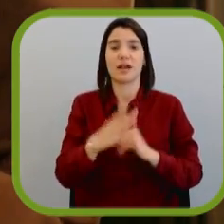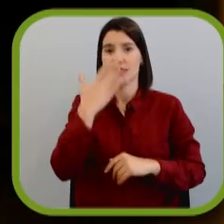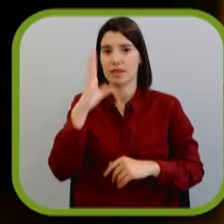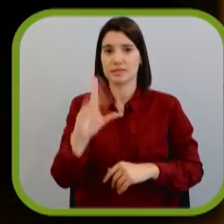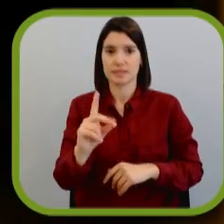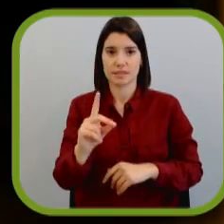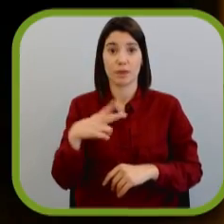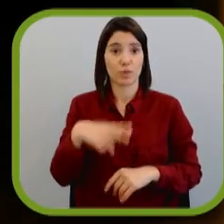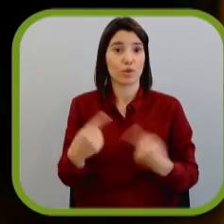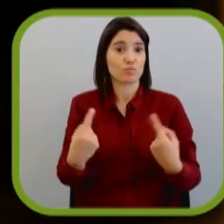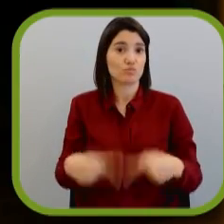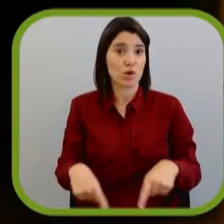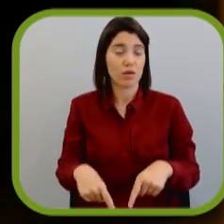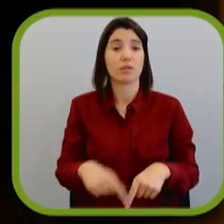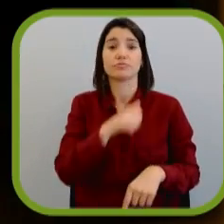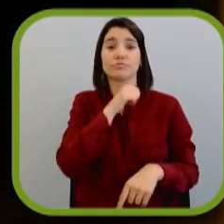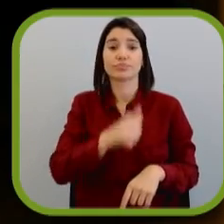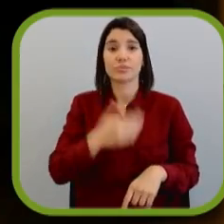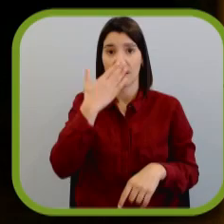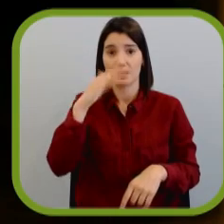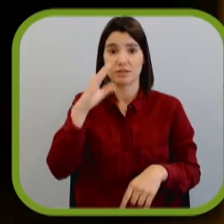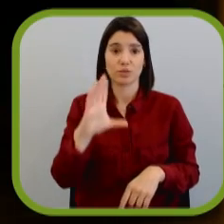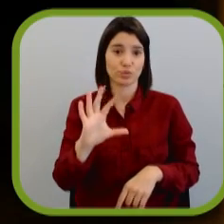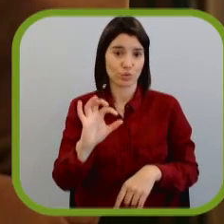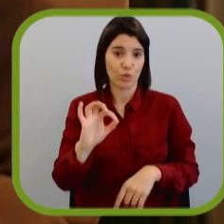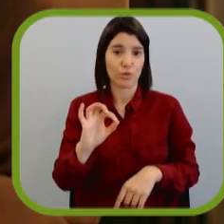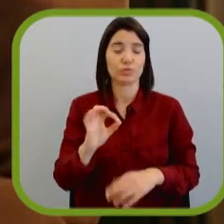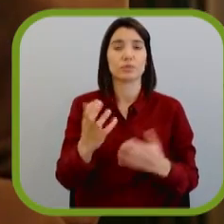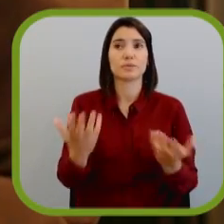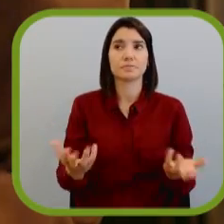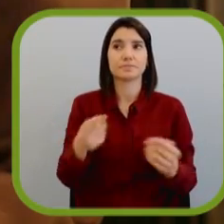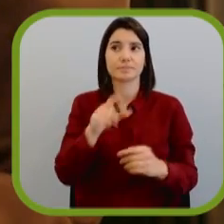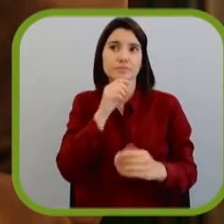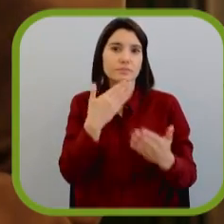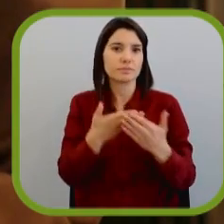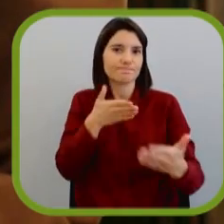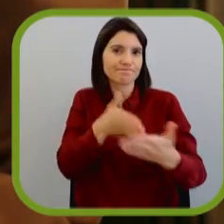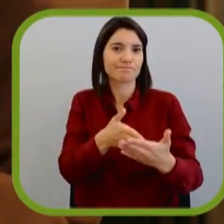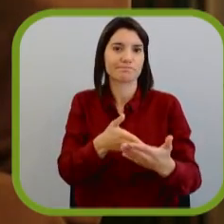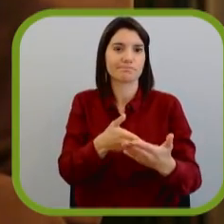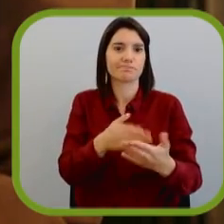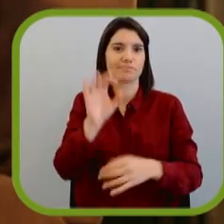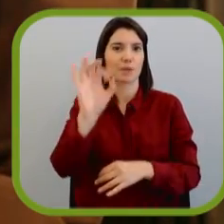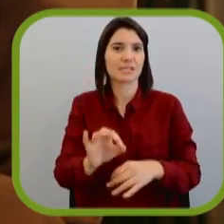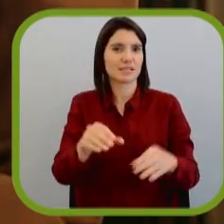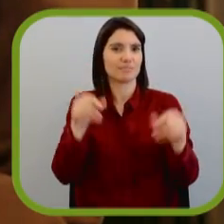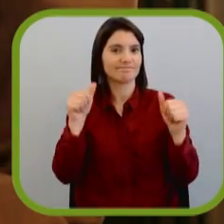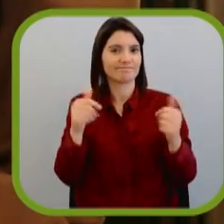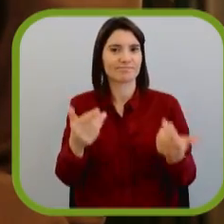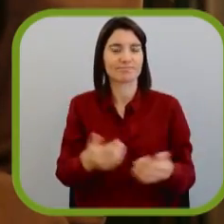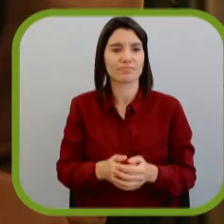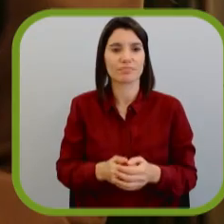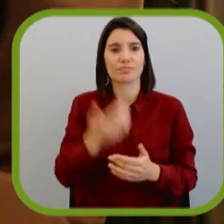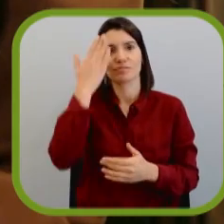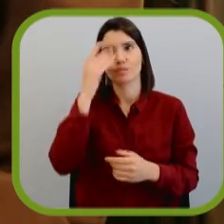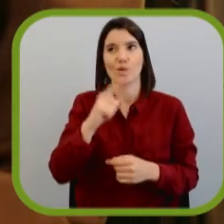16 anos. Em Portugal, esse voto é apenas concedido a partir dos 18 anos. Será este um entrave no controle da taxa de